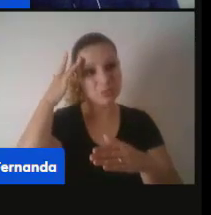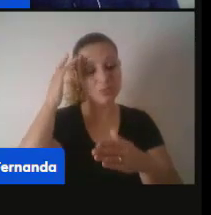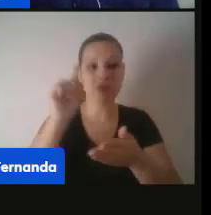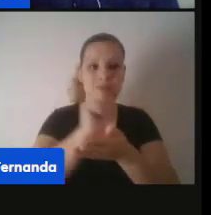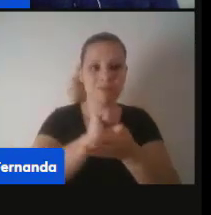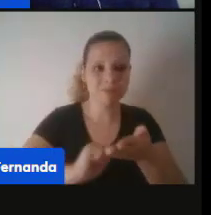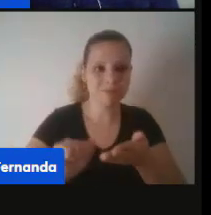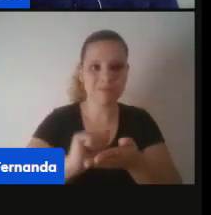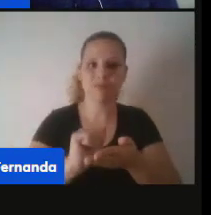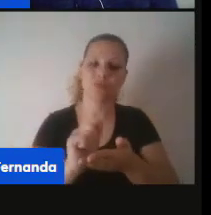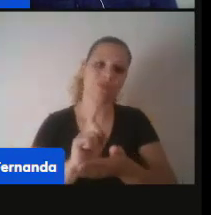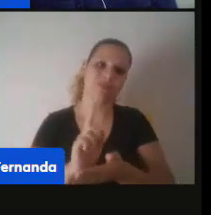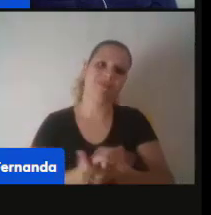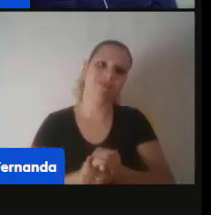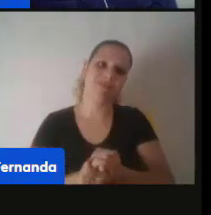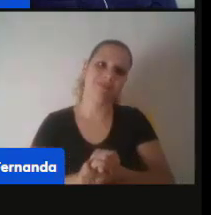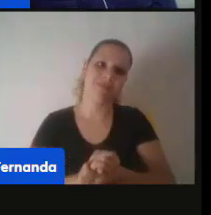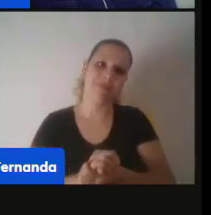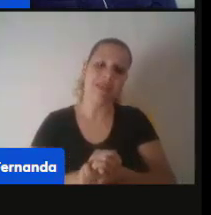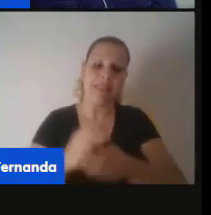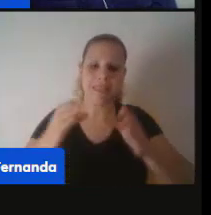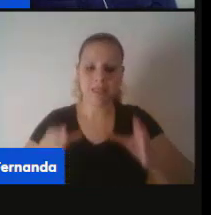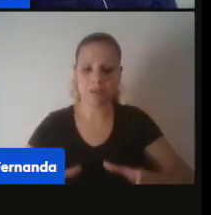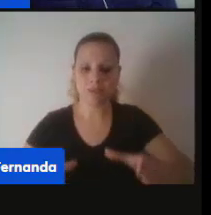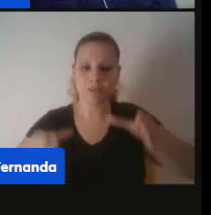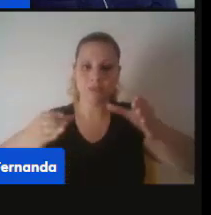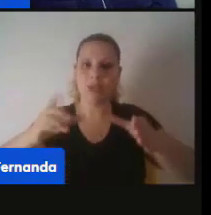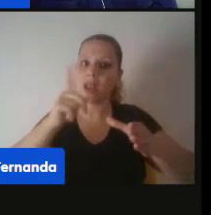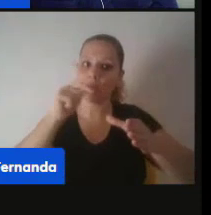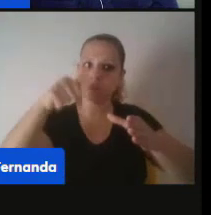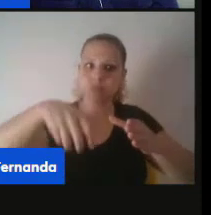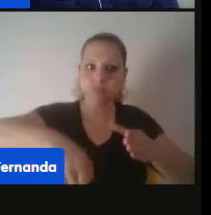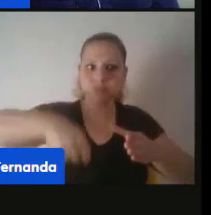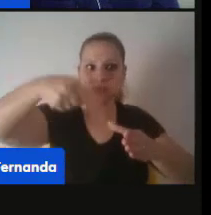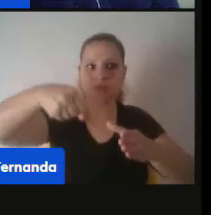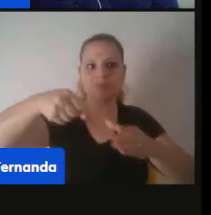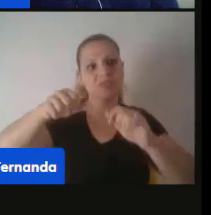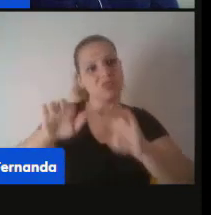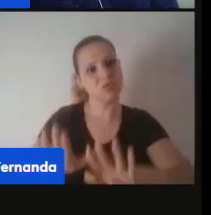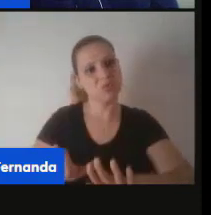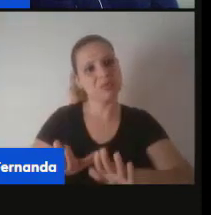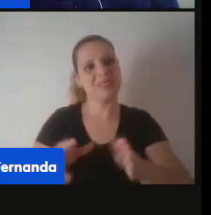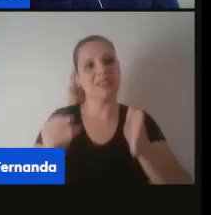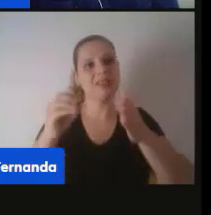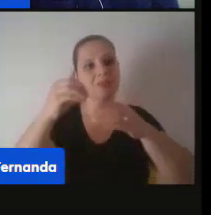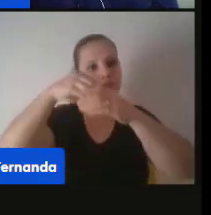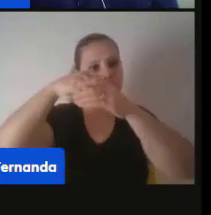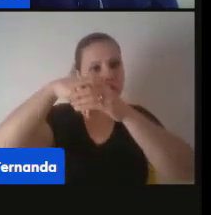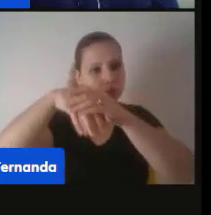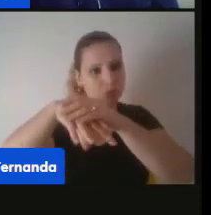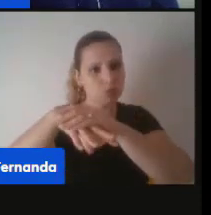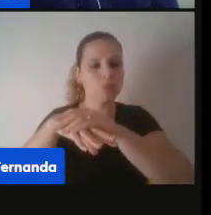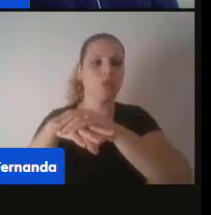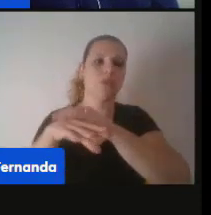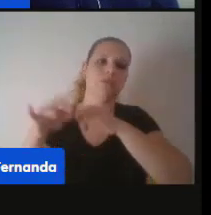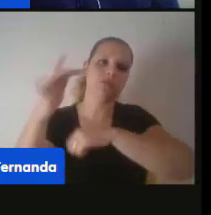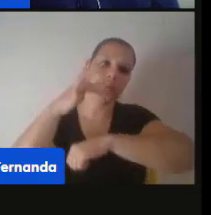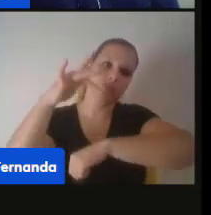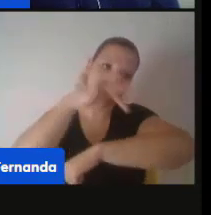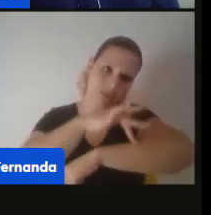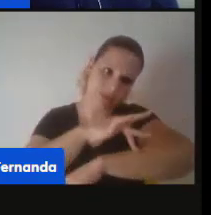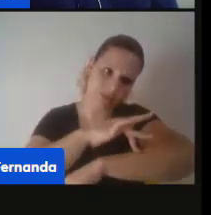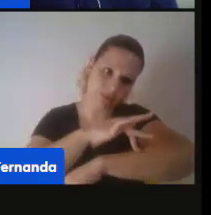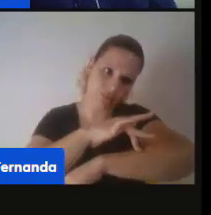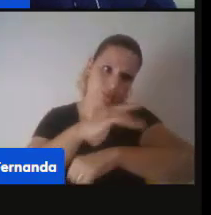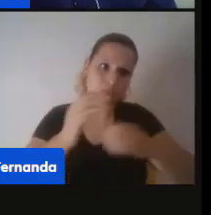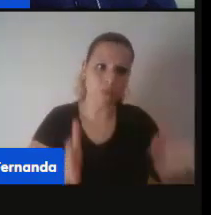tem o balde e ela deixou acumular foco do Aedes aegypti. A pessoa tem um tambor e deixou, eventualmente, a proliferação